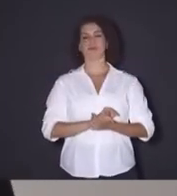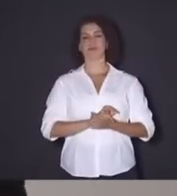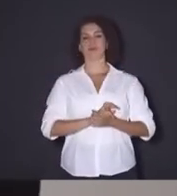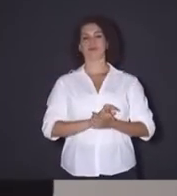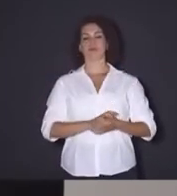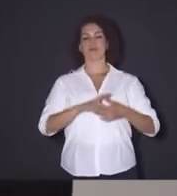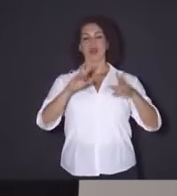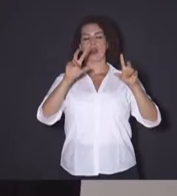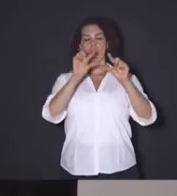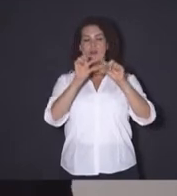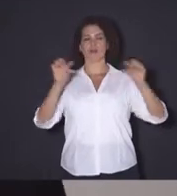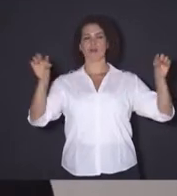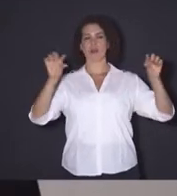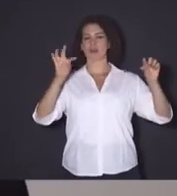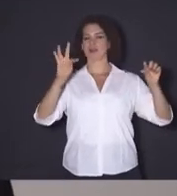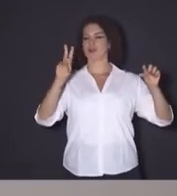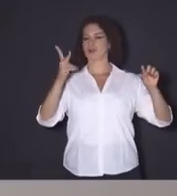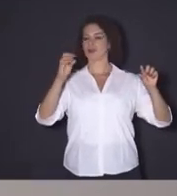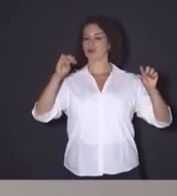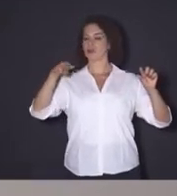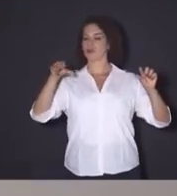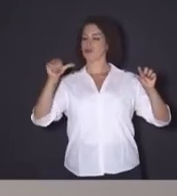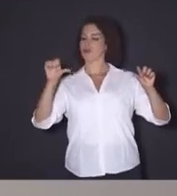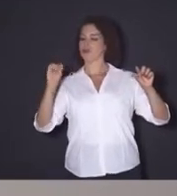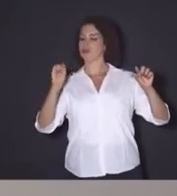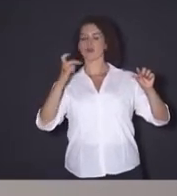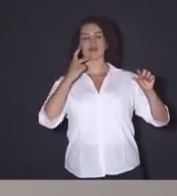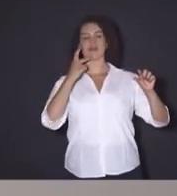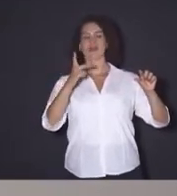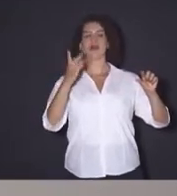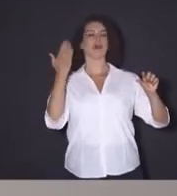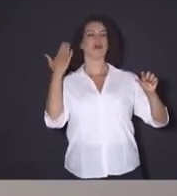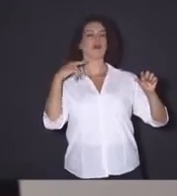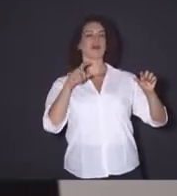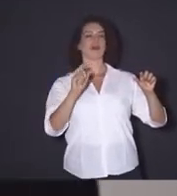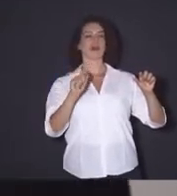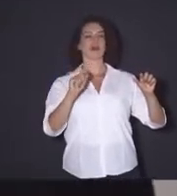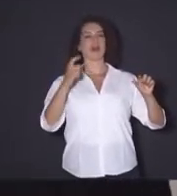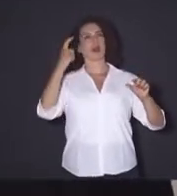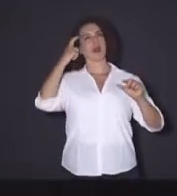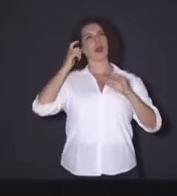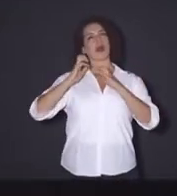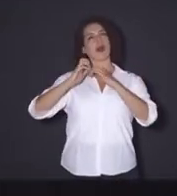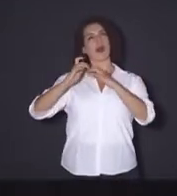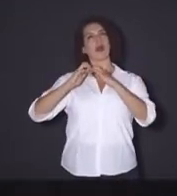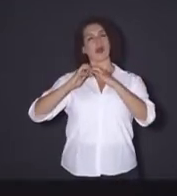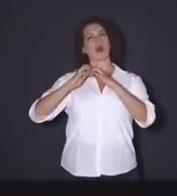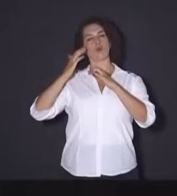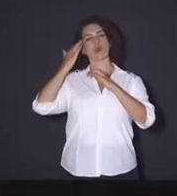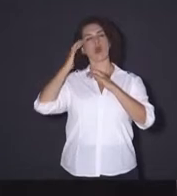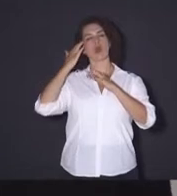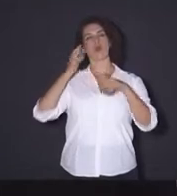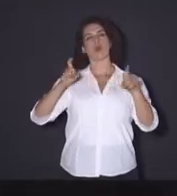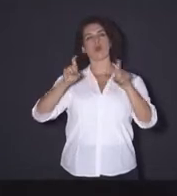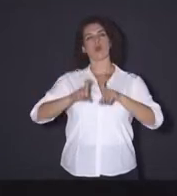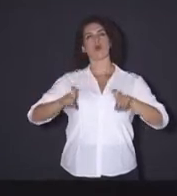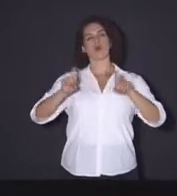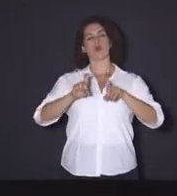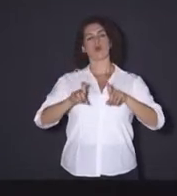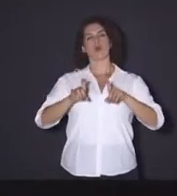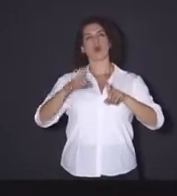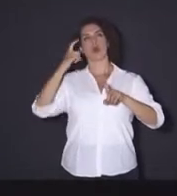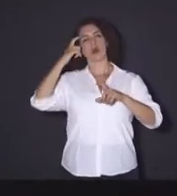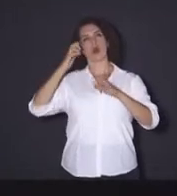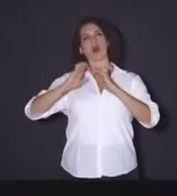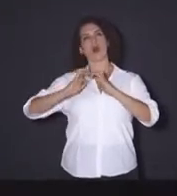Thomas Hobbes me parece absolutamente curiosa, quando ele dizia que, por raciocínio, eu entendo computação. Como se raciocinar